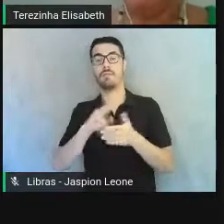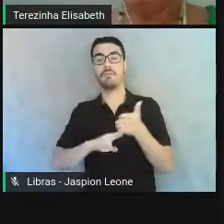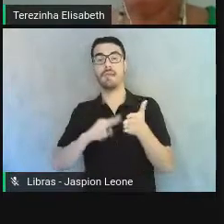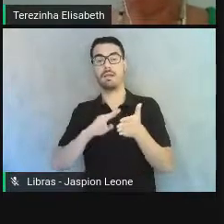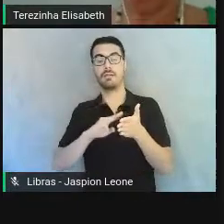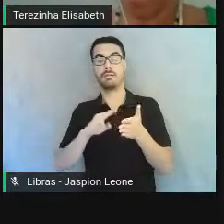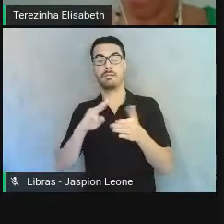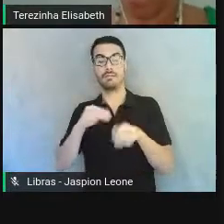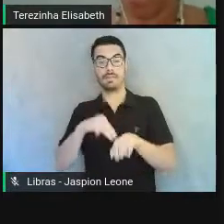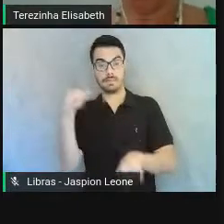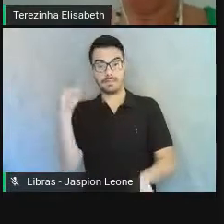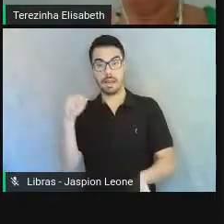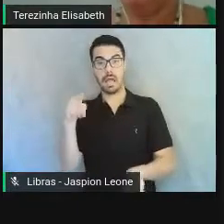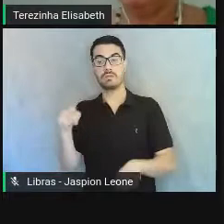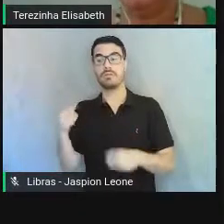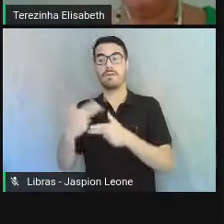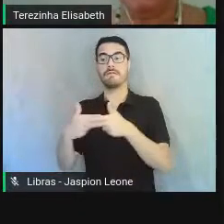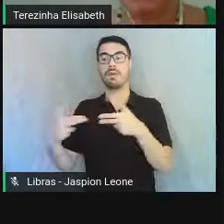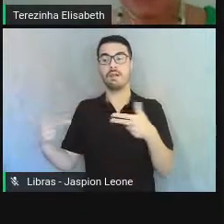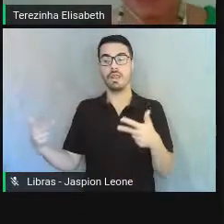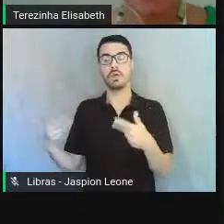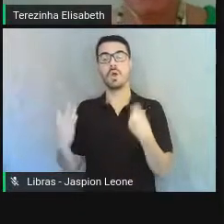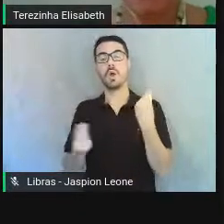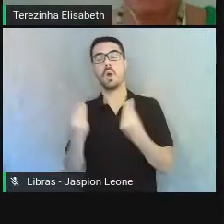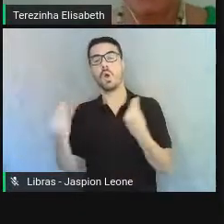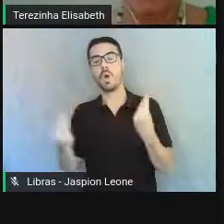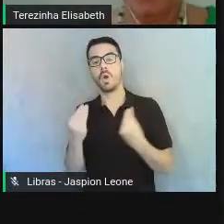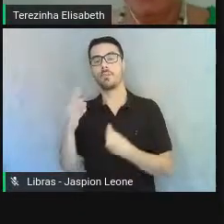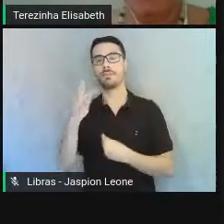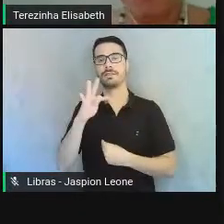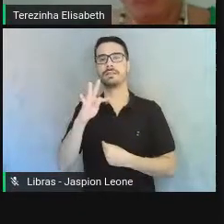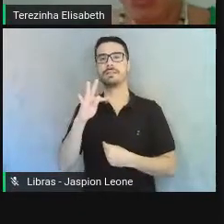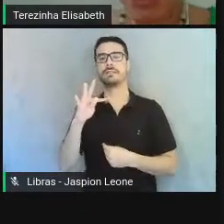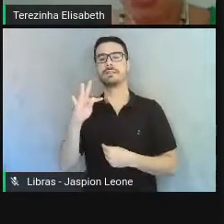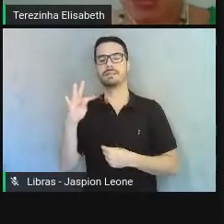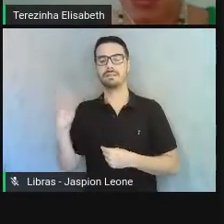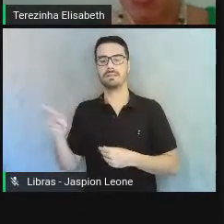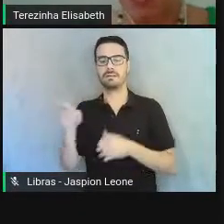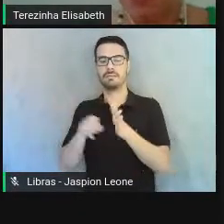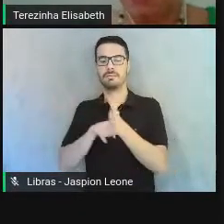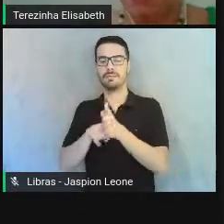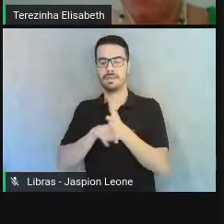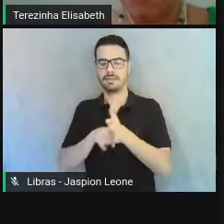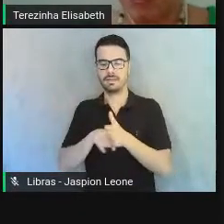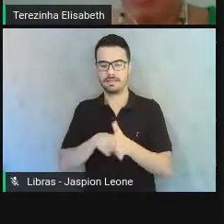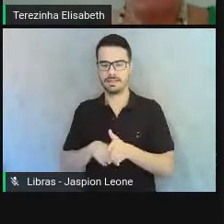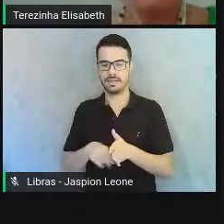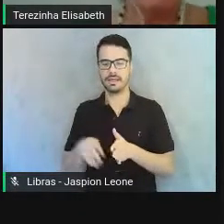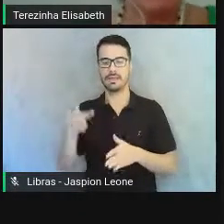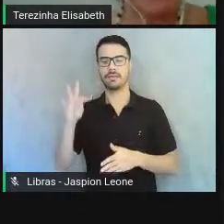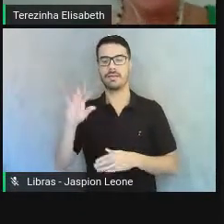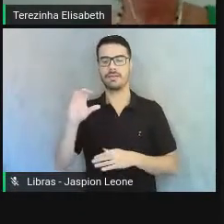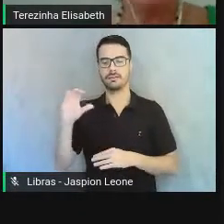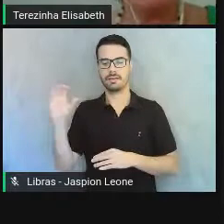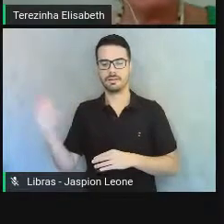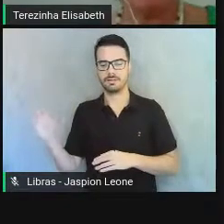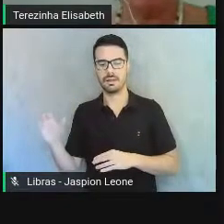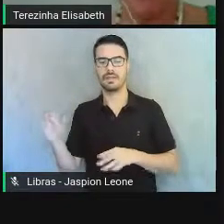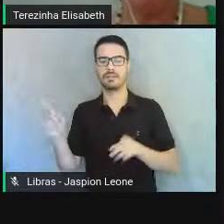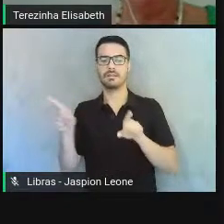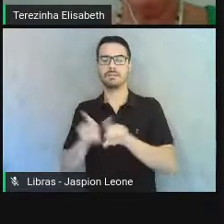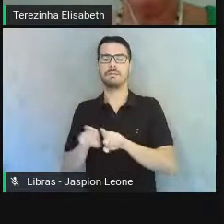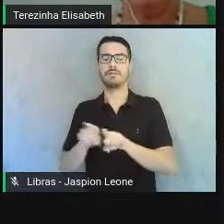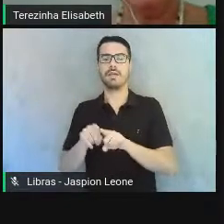pela variedade de formatos de TCC que são permitidos ou que são, às vezes, até